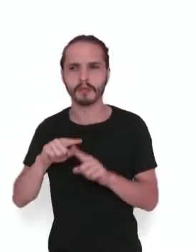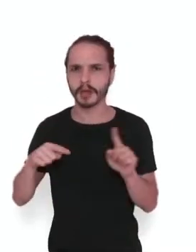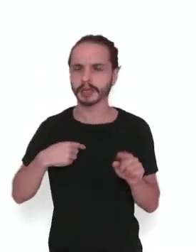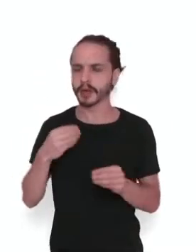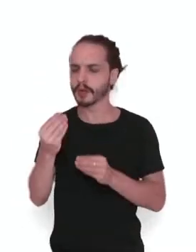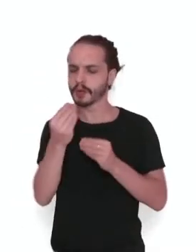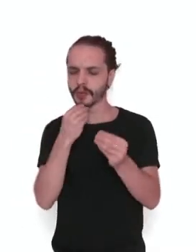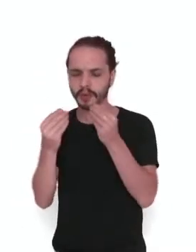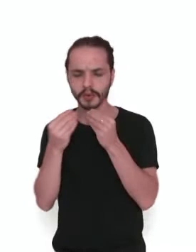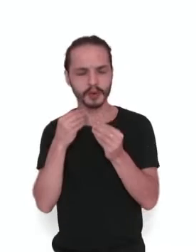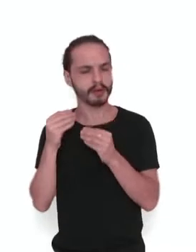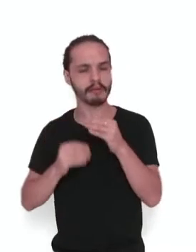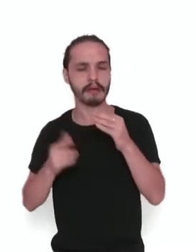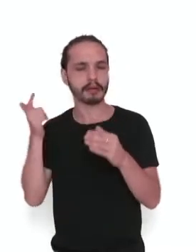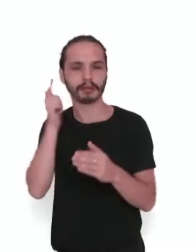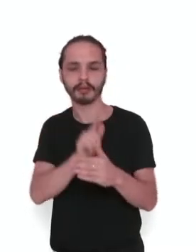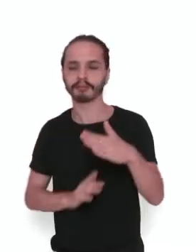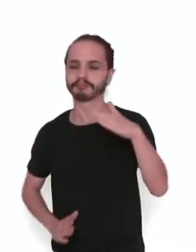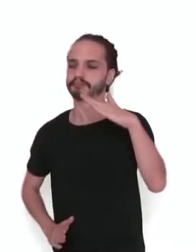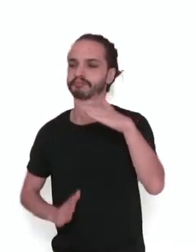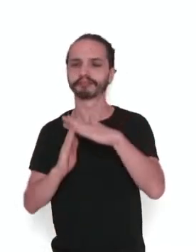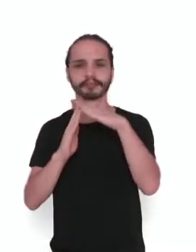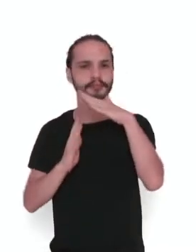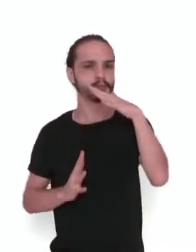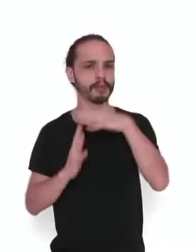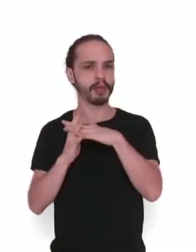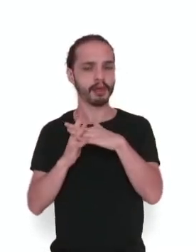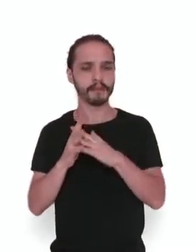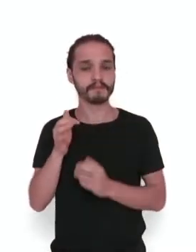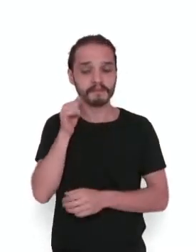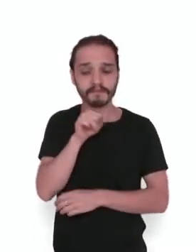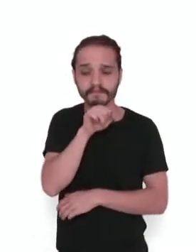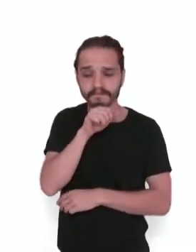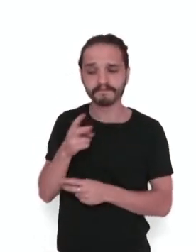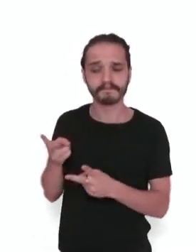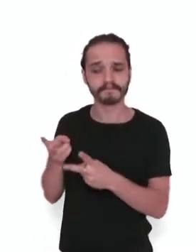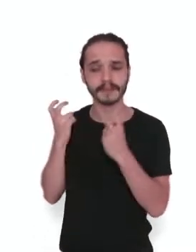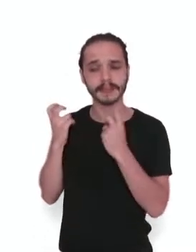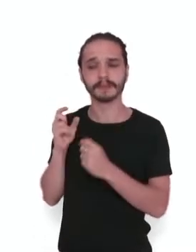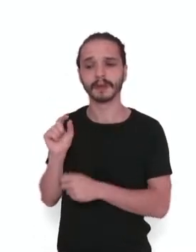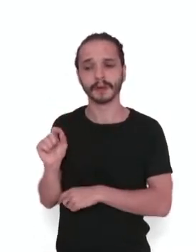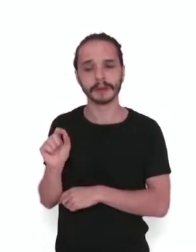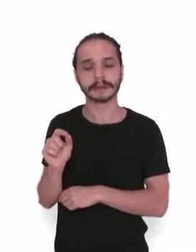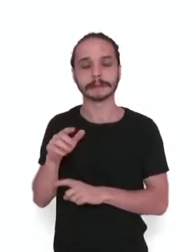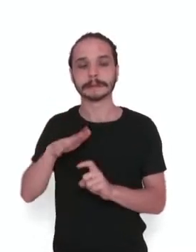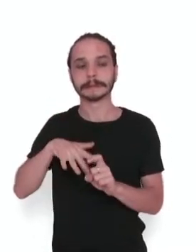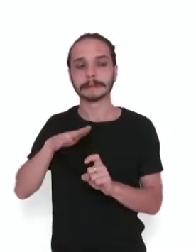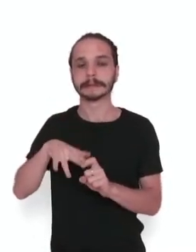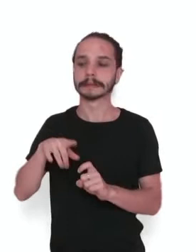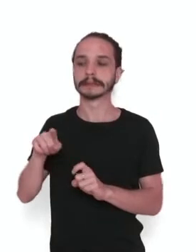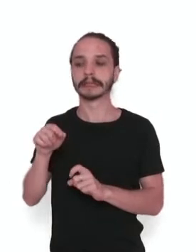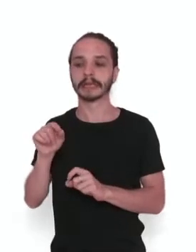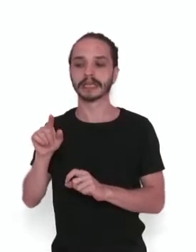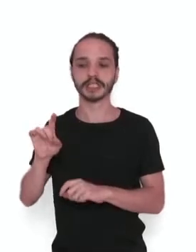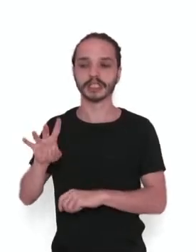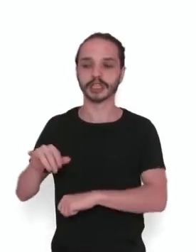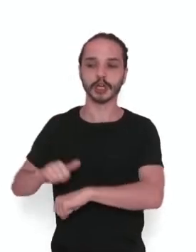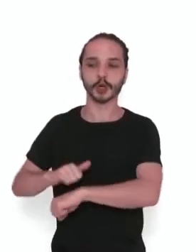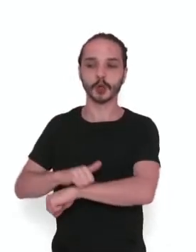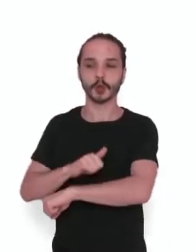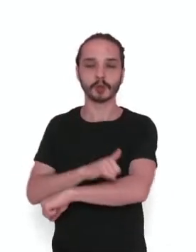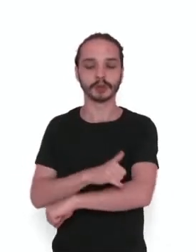dia ultrapassaria todos. Minha mãe, talvez percebendo que a única coisa que esse mito estava gerando era